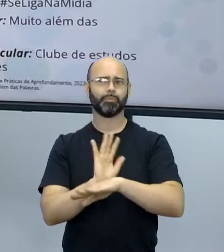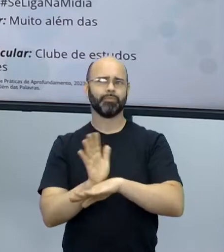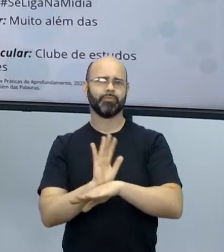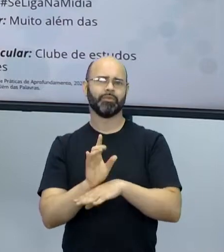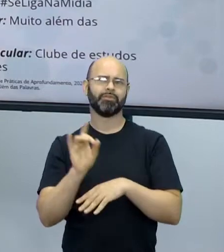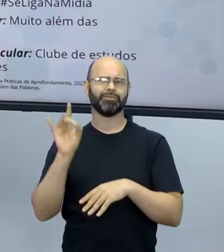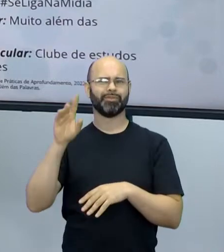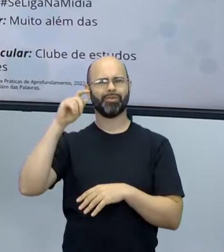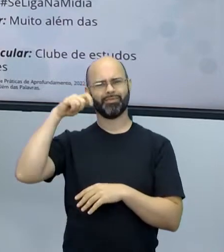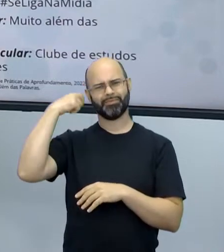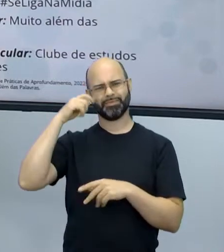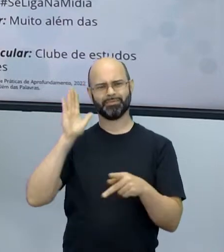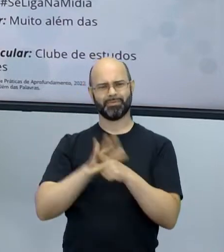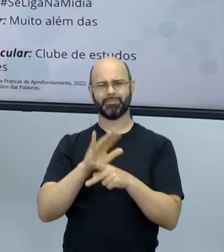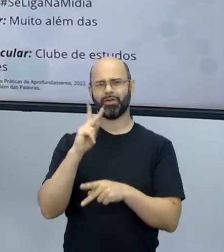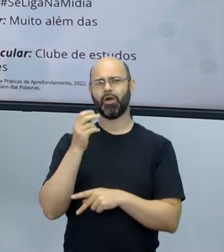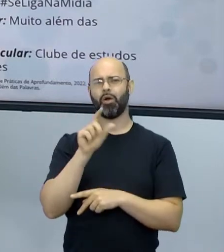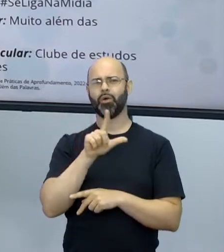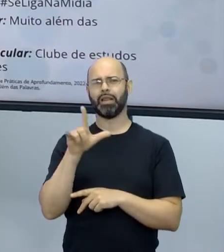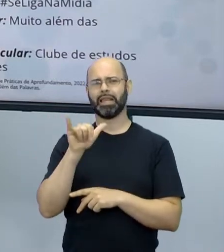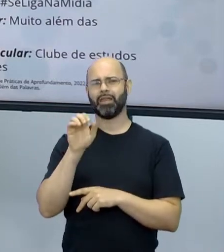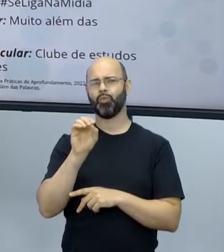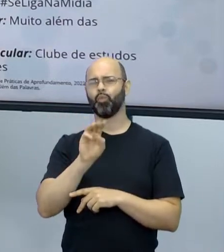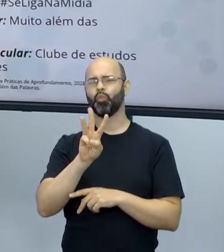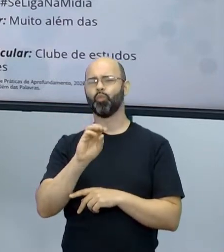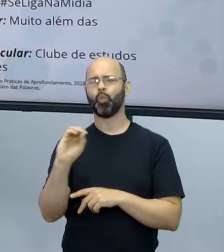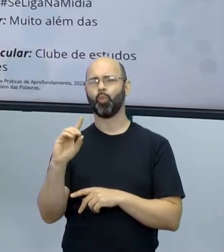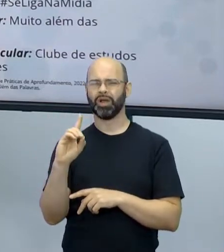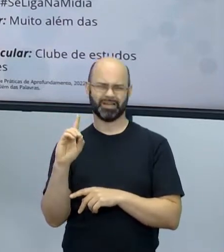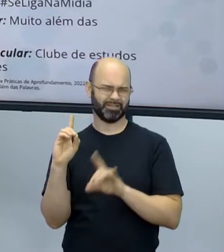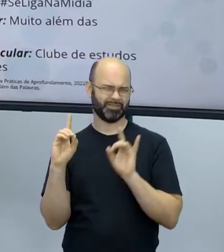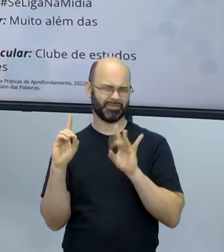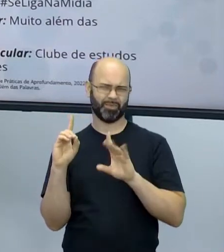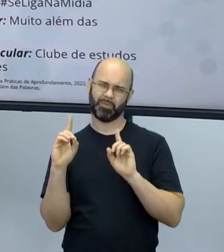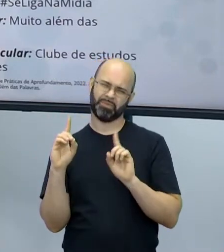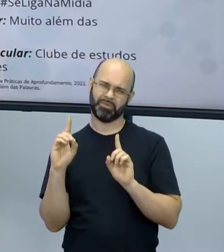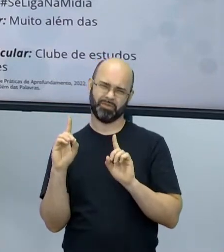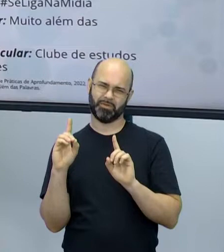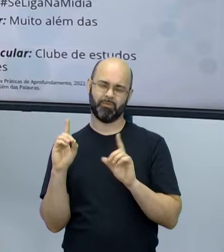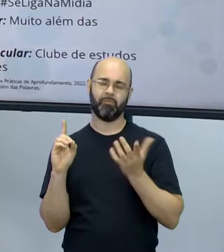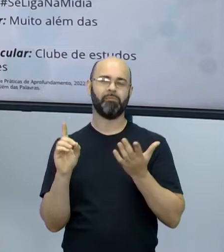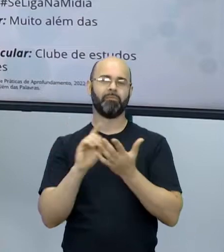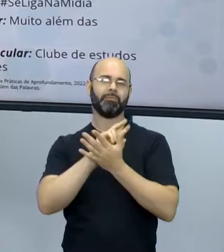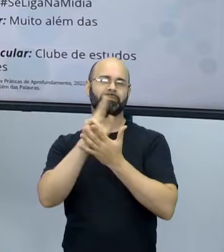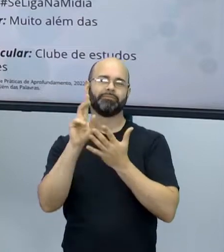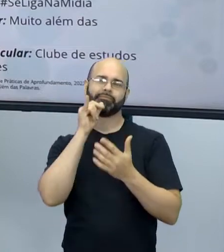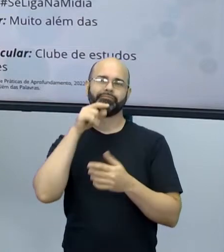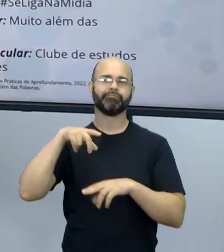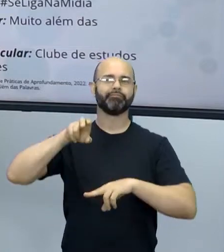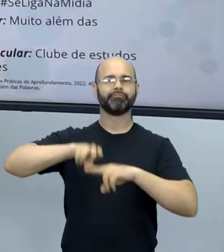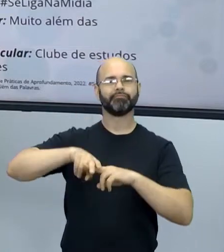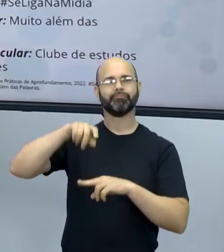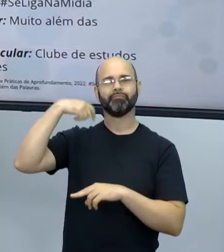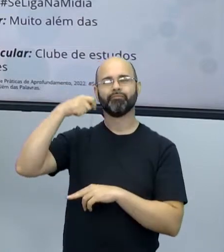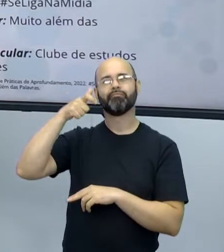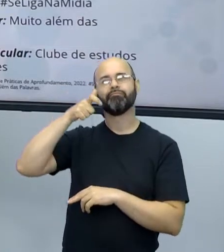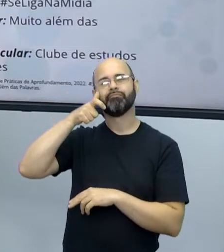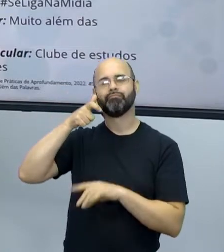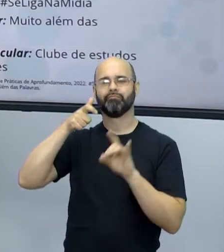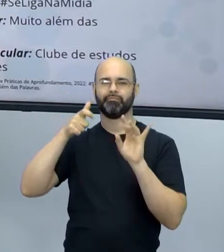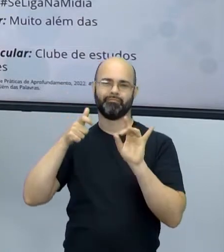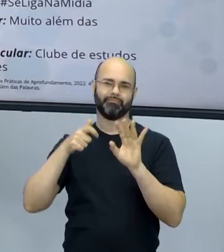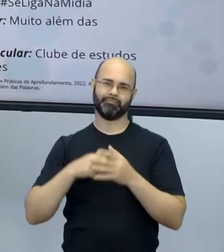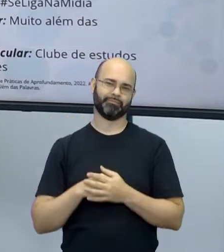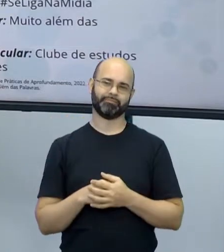filmes hollywoodianos, muito mais até do que os filmes brasileiros, cinema é muito mais do que apenas ver filme, sentar e ver filme. Então a ideia é que ao longo